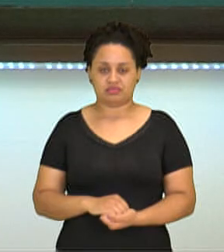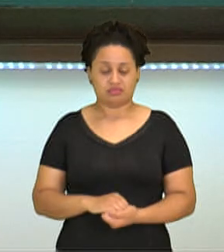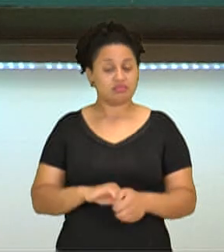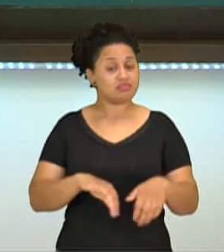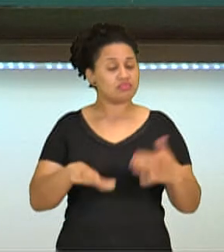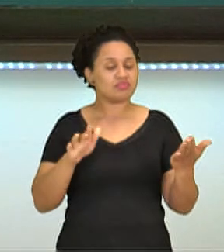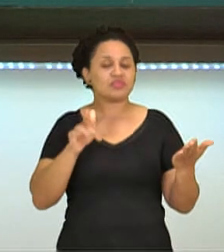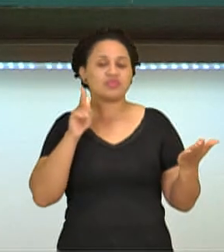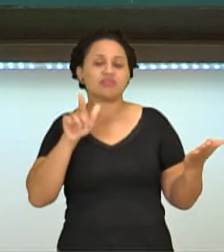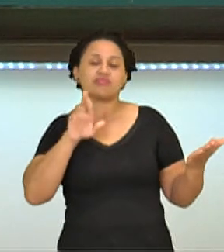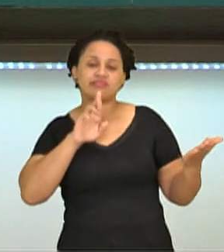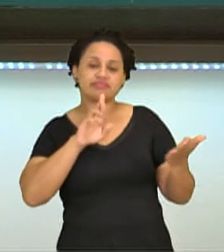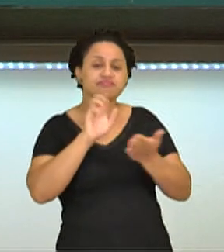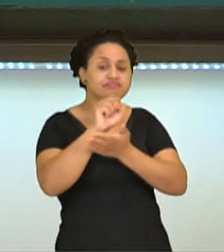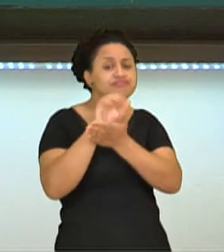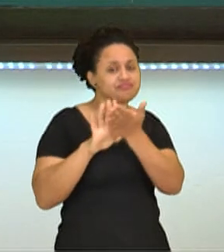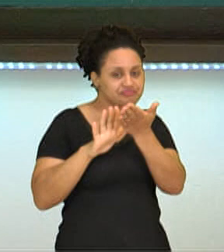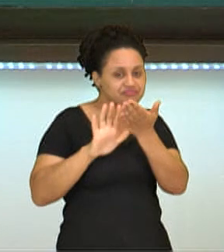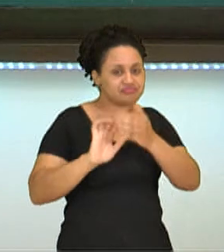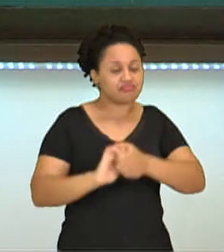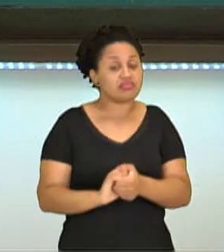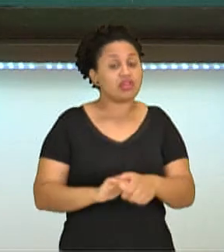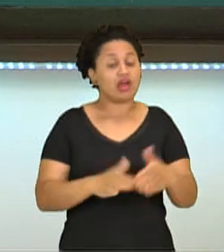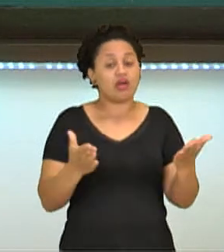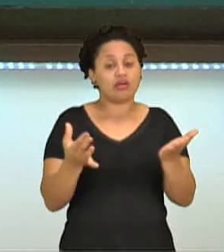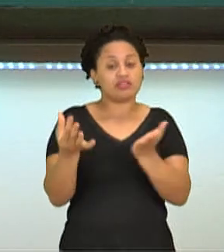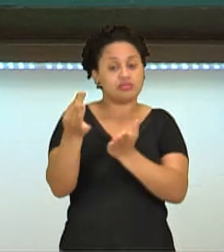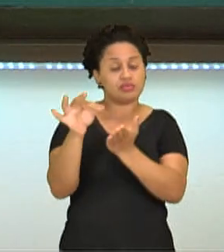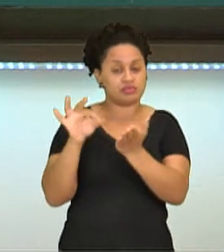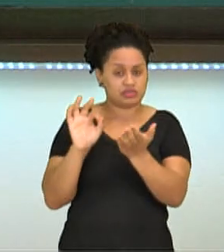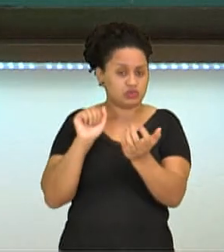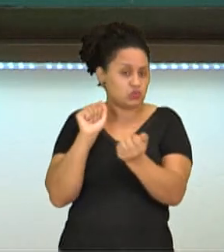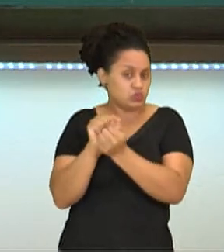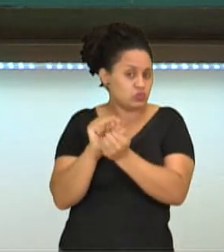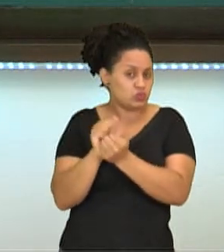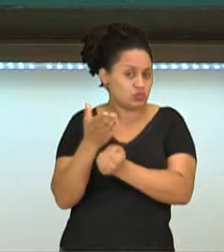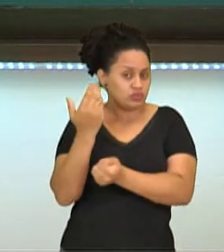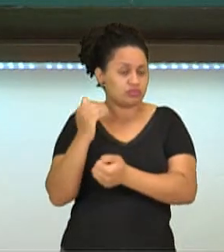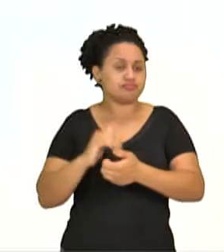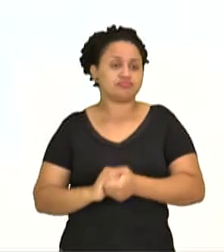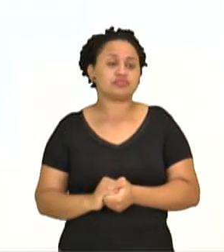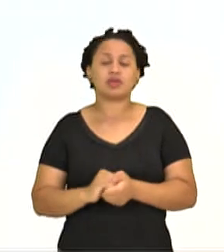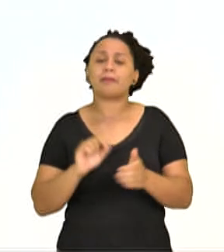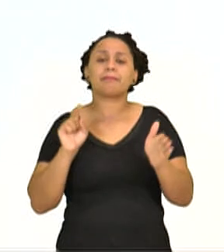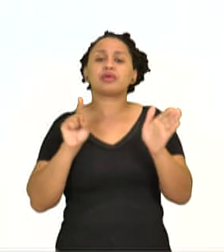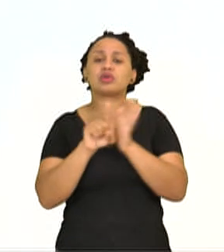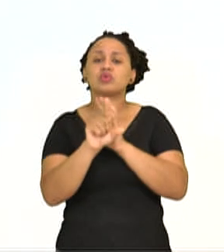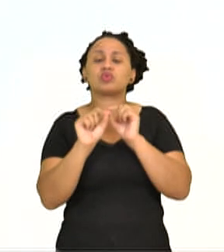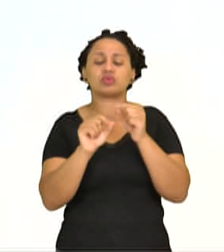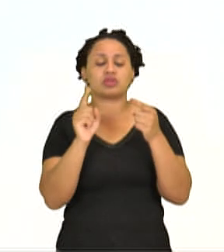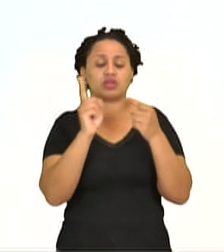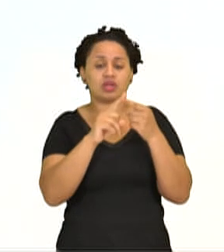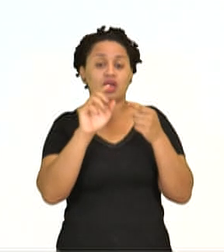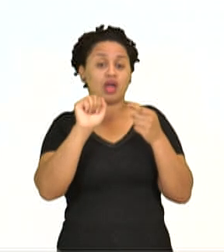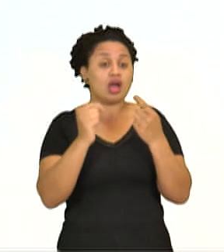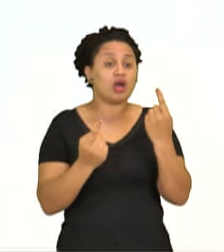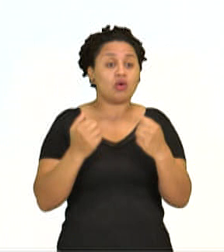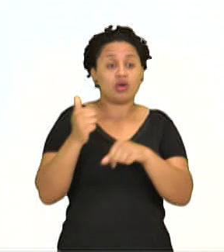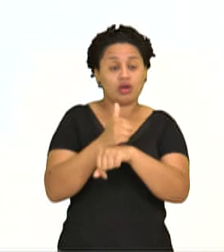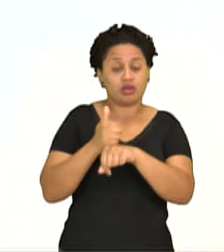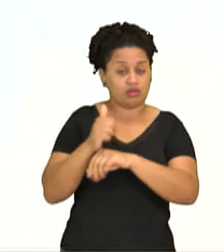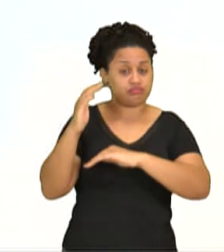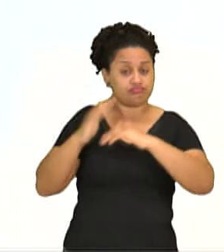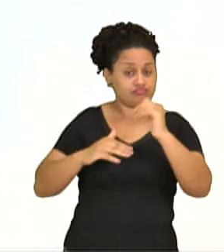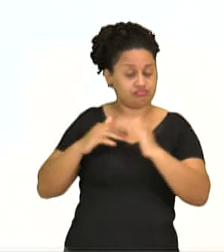Conseguiu fazer o seu exercício? Vamos conferir juntos? Então, quais eram as perguntas? Qual é a profissão da